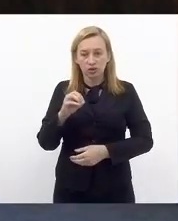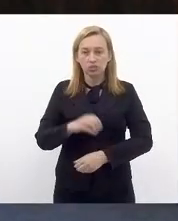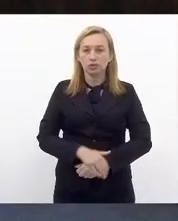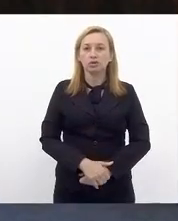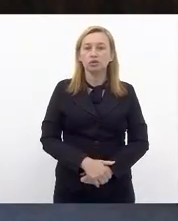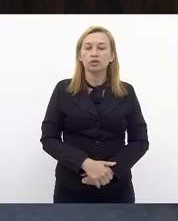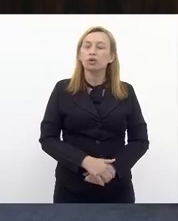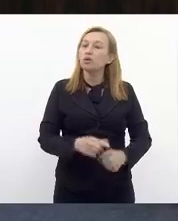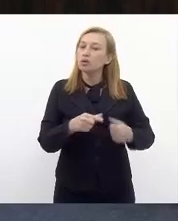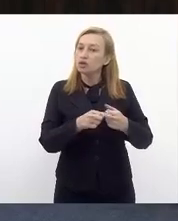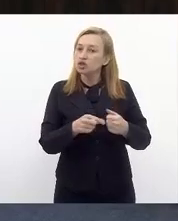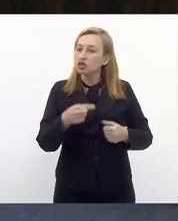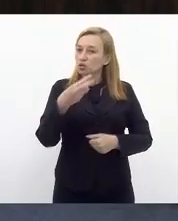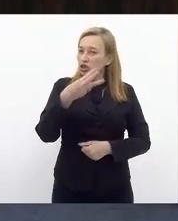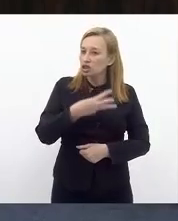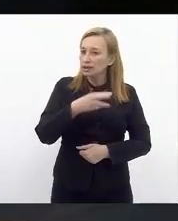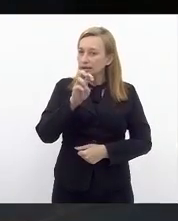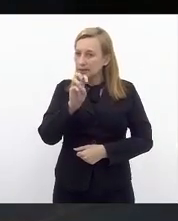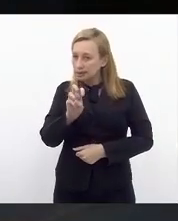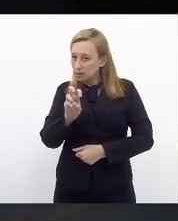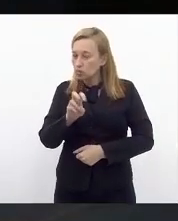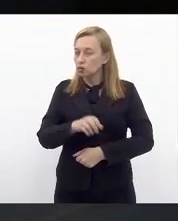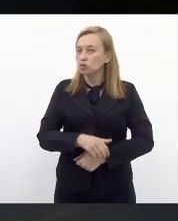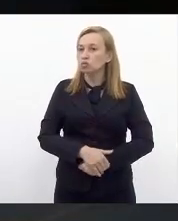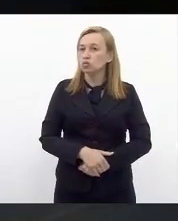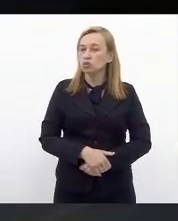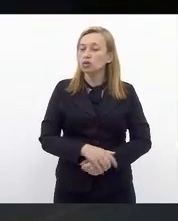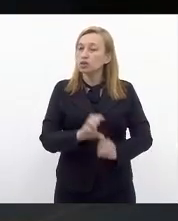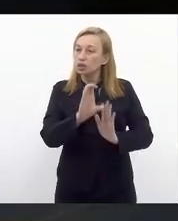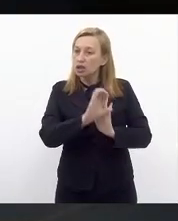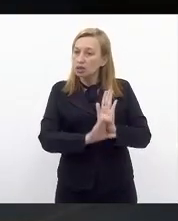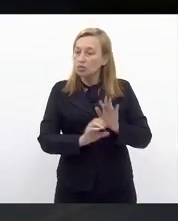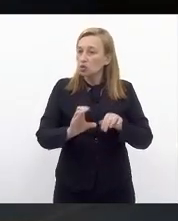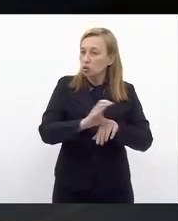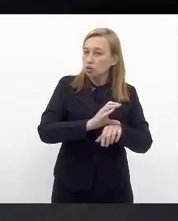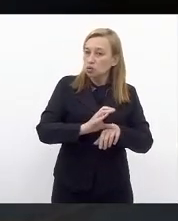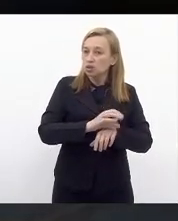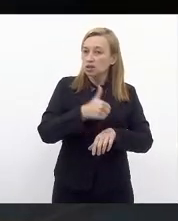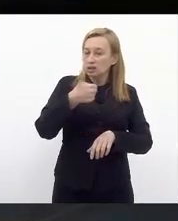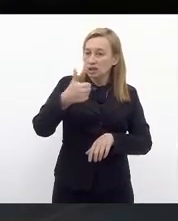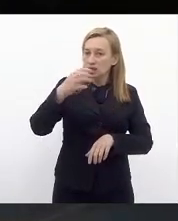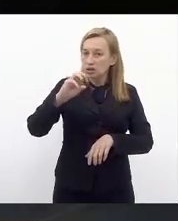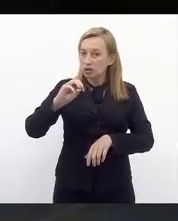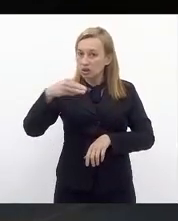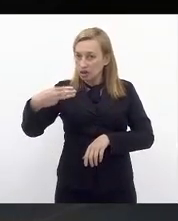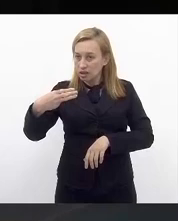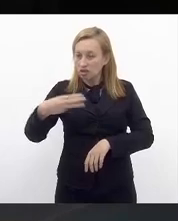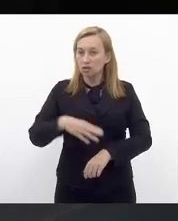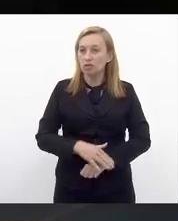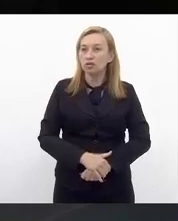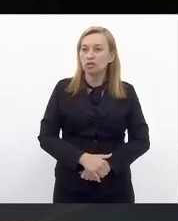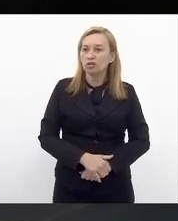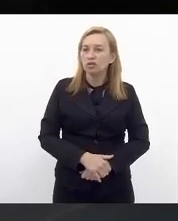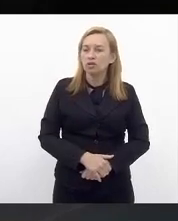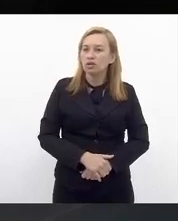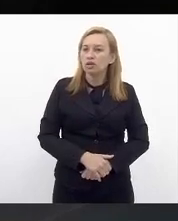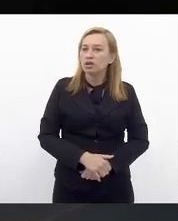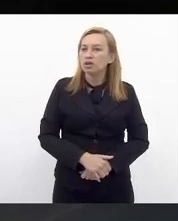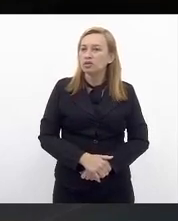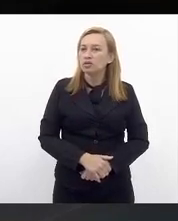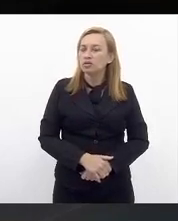o Artigo 35 da emenda condicional 103 e ele